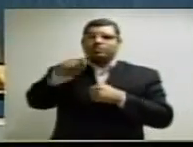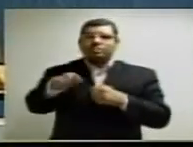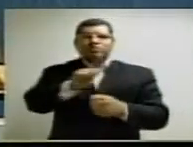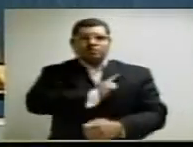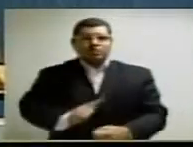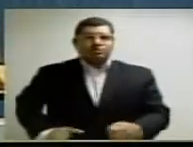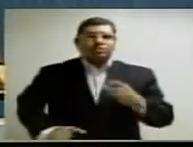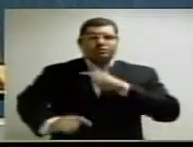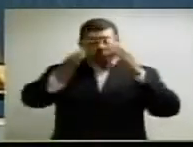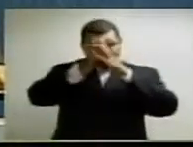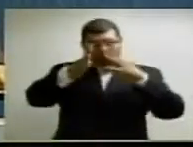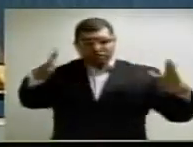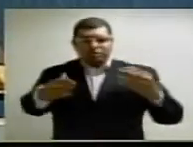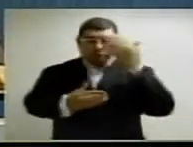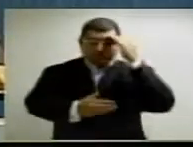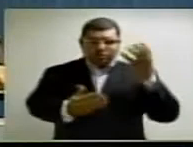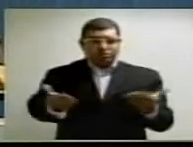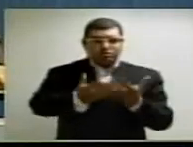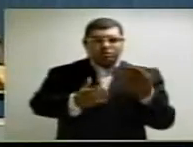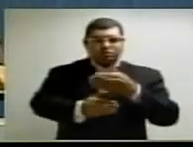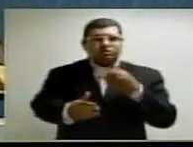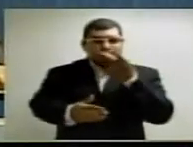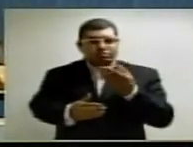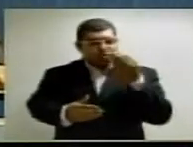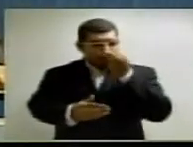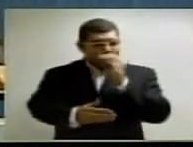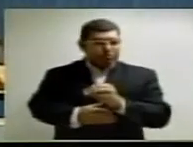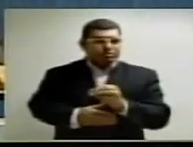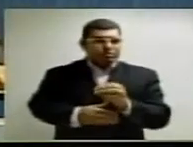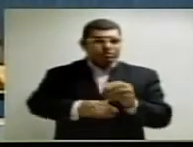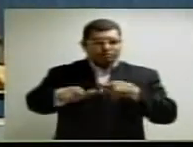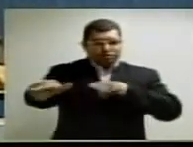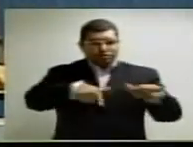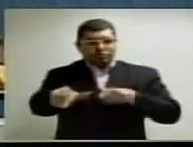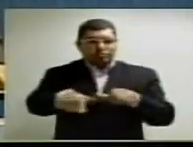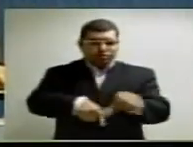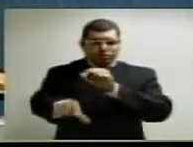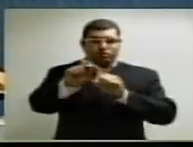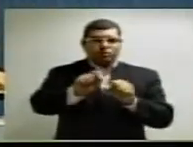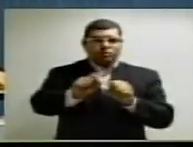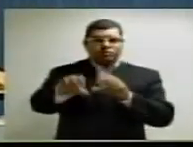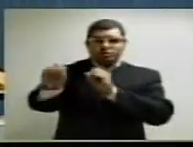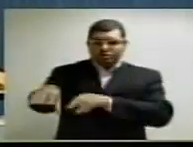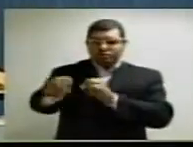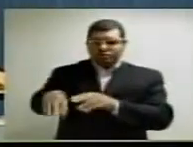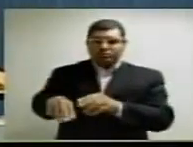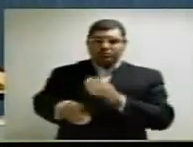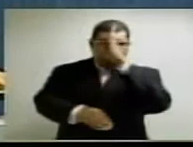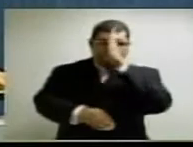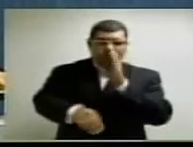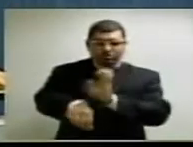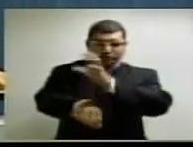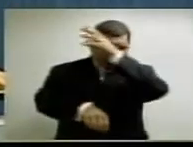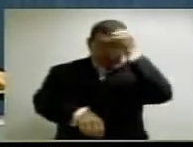que o governo tenha a grandeza de entender a falência do caminho que escolheu para o ensino público no Estado